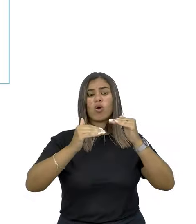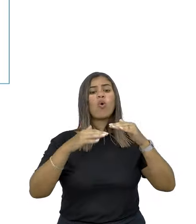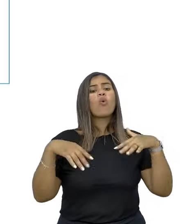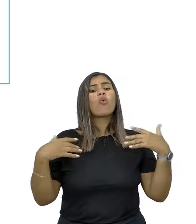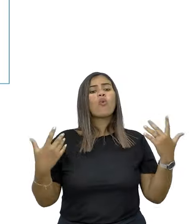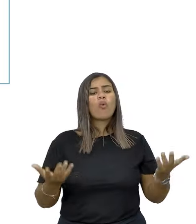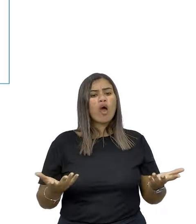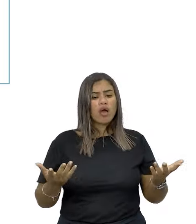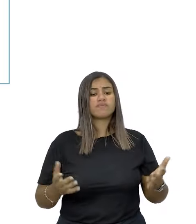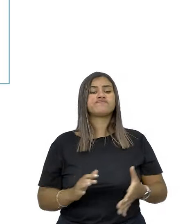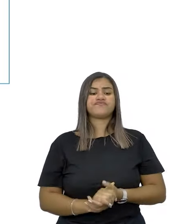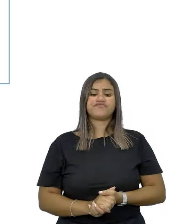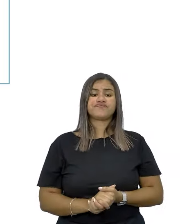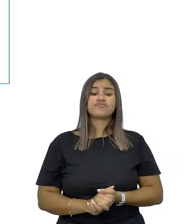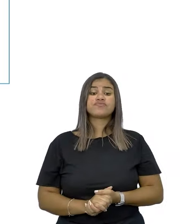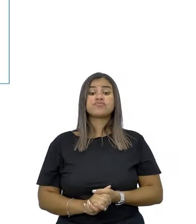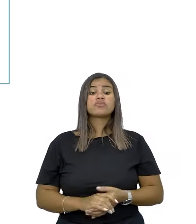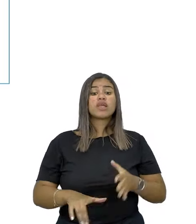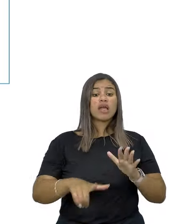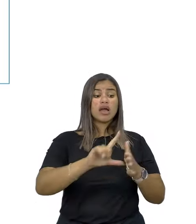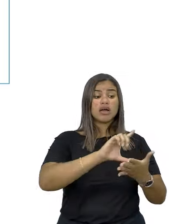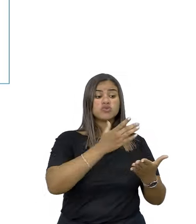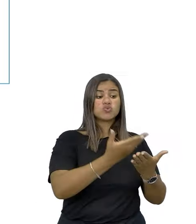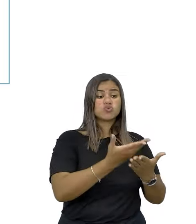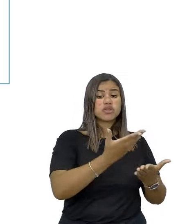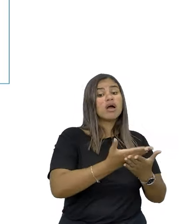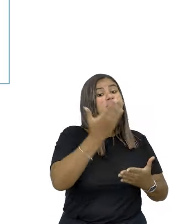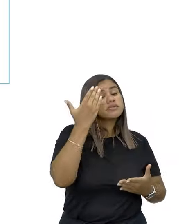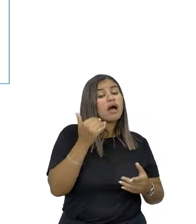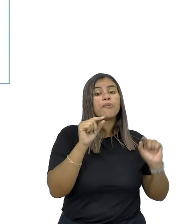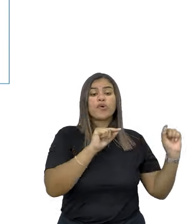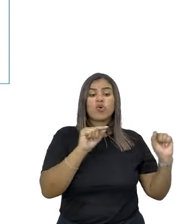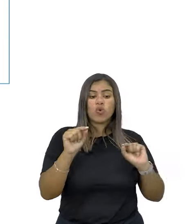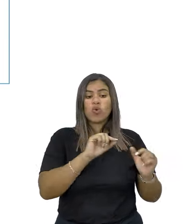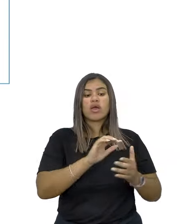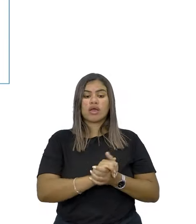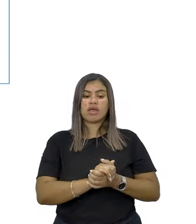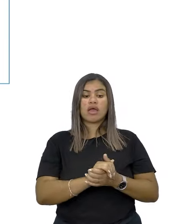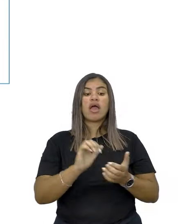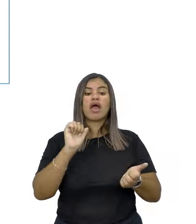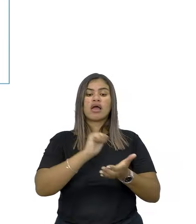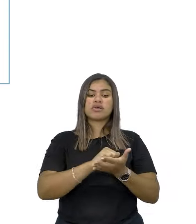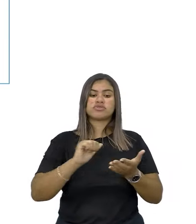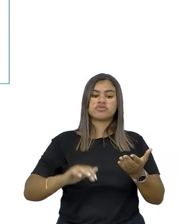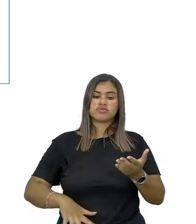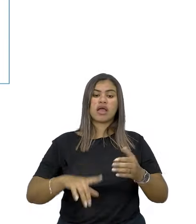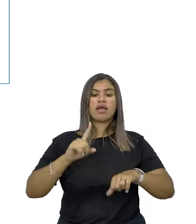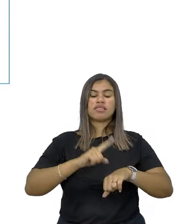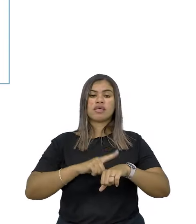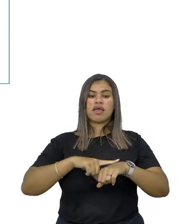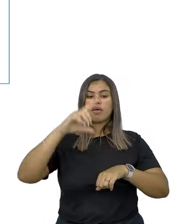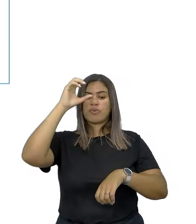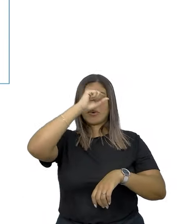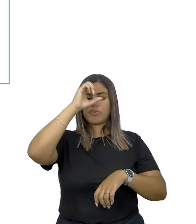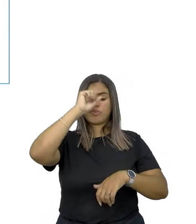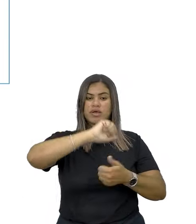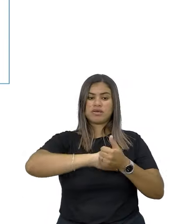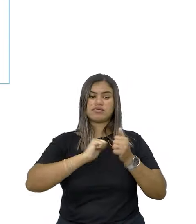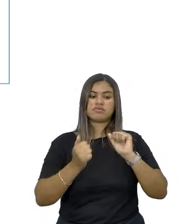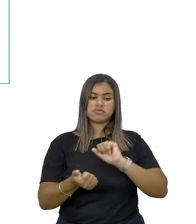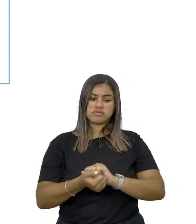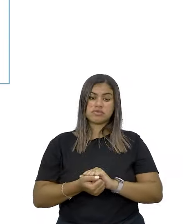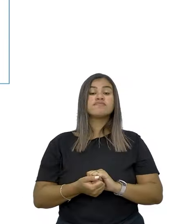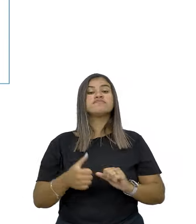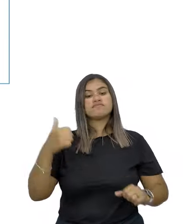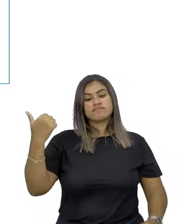são as habilidades? Conhecimentos pré-existentes dos estudantes. Adequar as atividades e tempo de aprendizagem e os meios